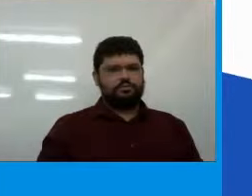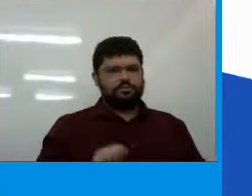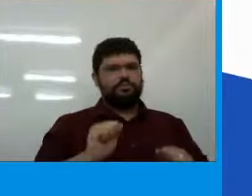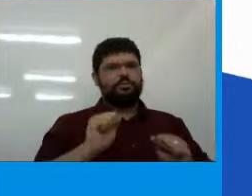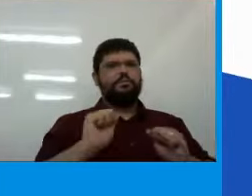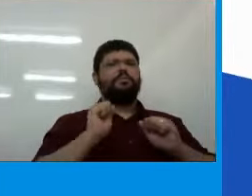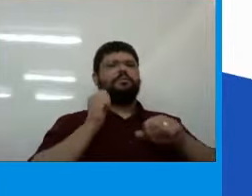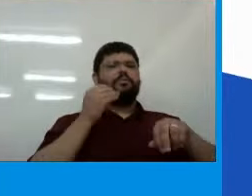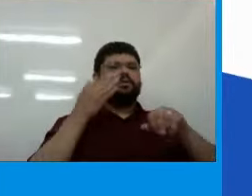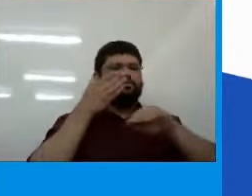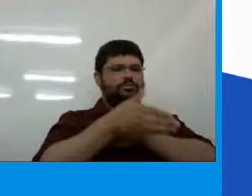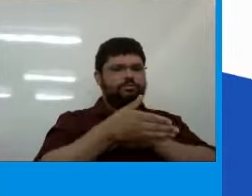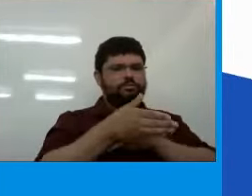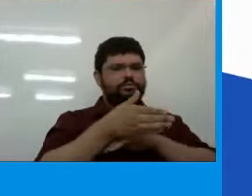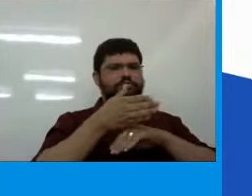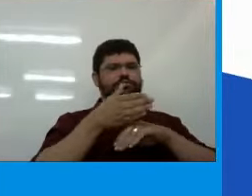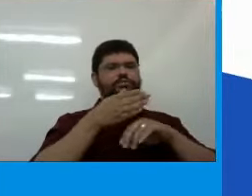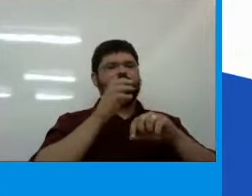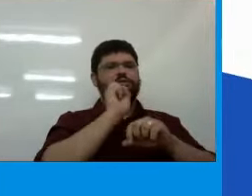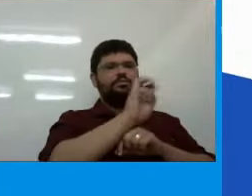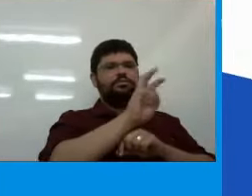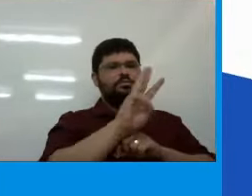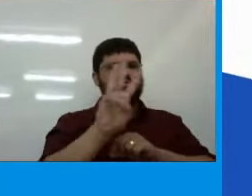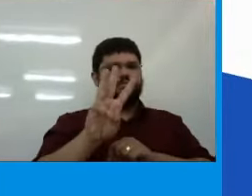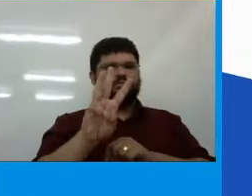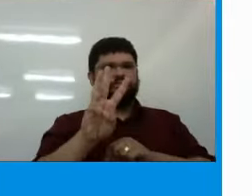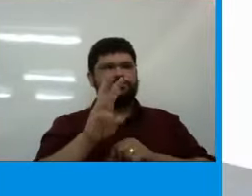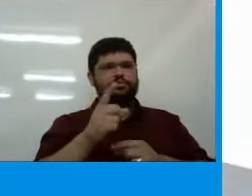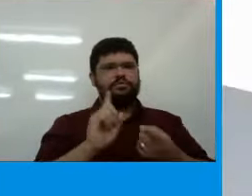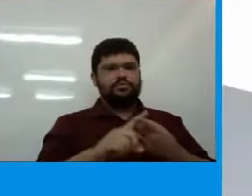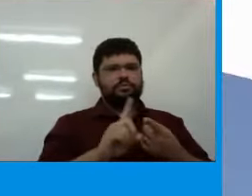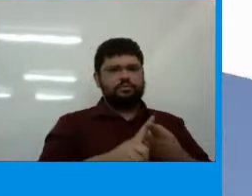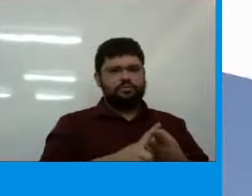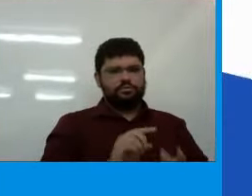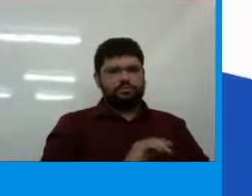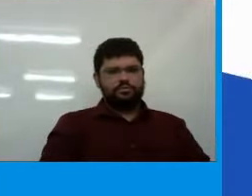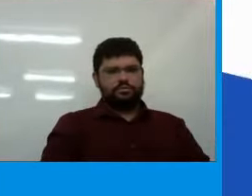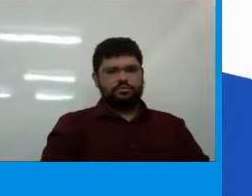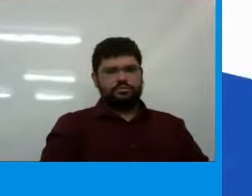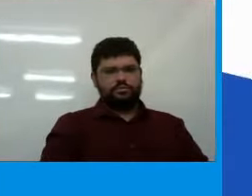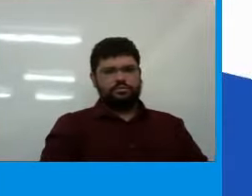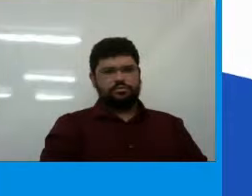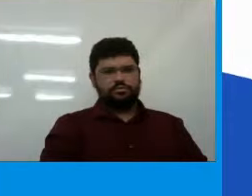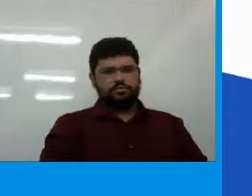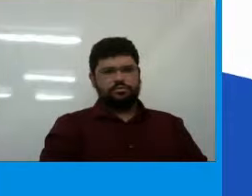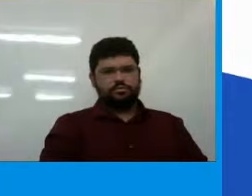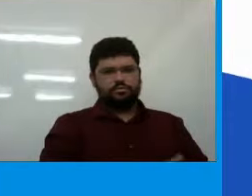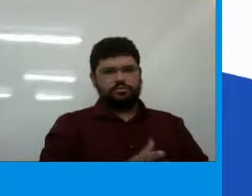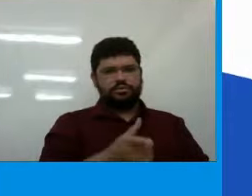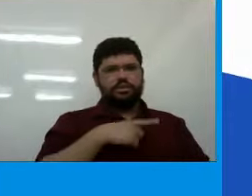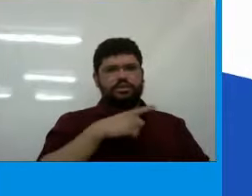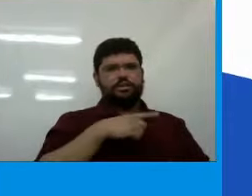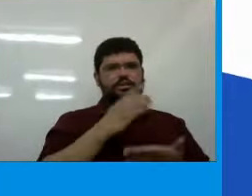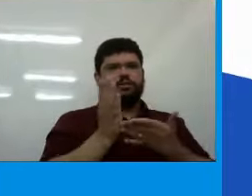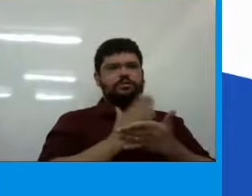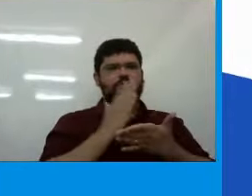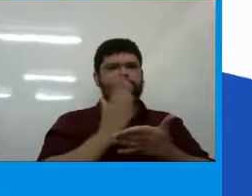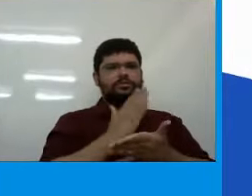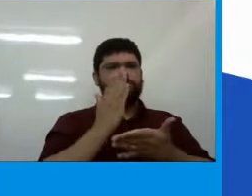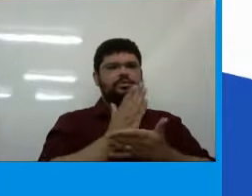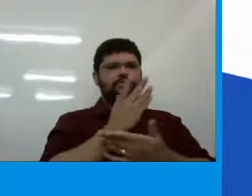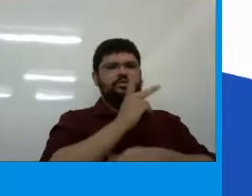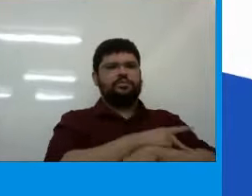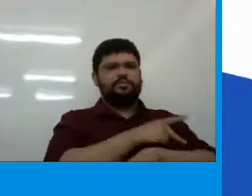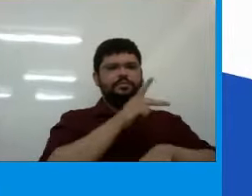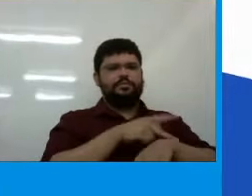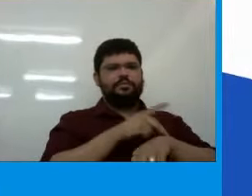natal.uern.br/ensino-remoto. Vocês podem acessá-la, tem muito material, inclusive, tem uma cartilha docentes para atividades pedagógicas não